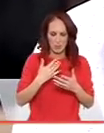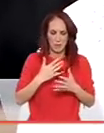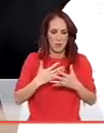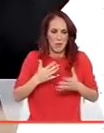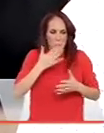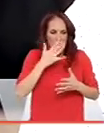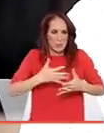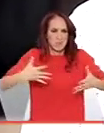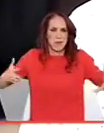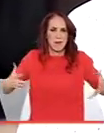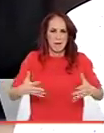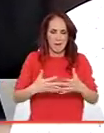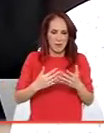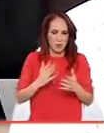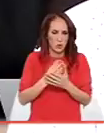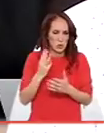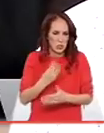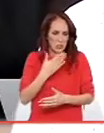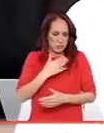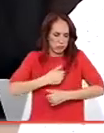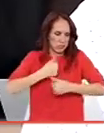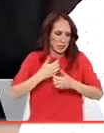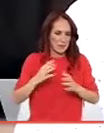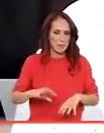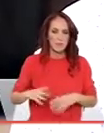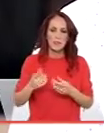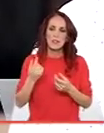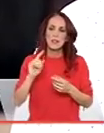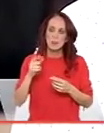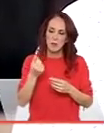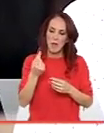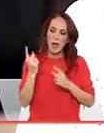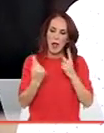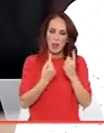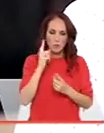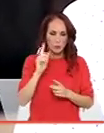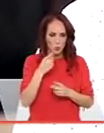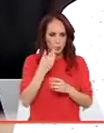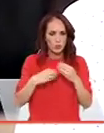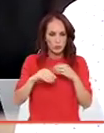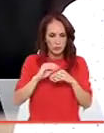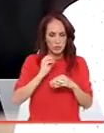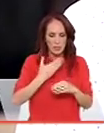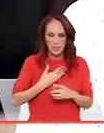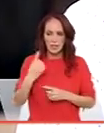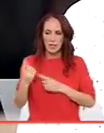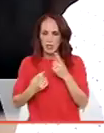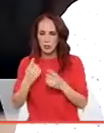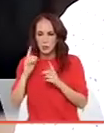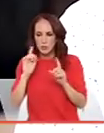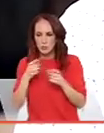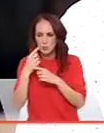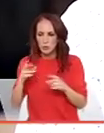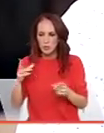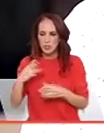e e depois vamos acrescentar alguns temas que não estão no disco e umas versões de músicas portuguesas que estava muito também de